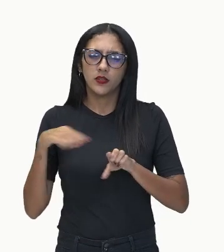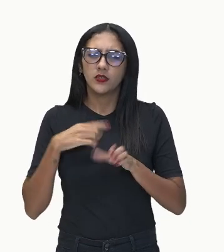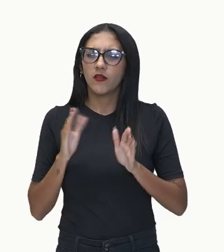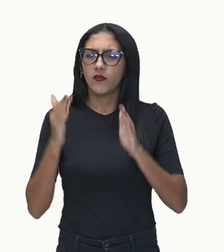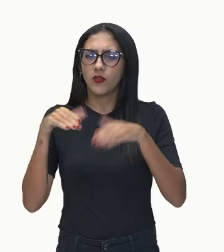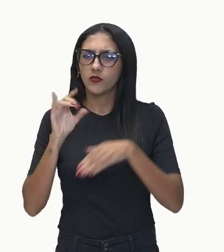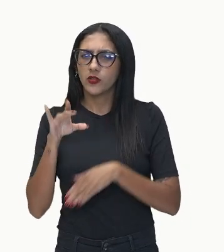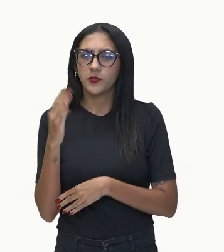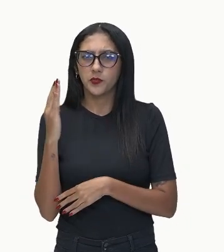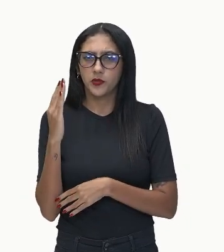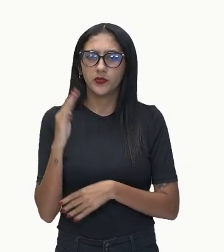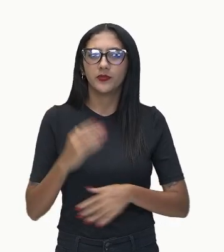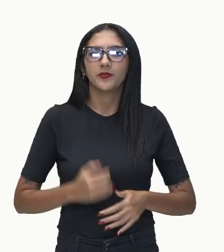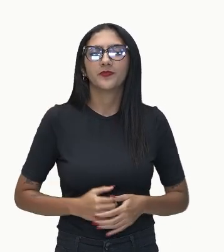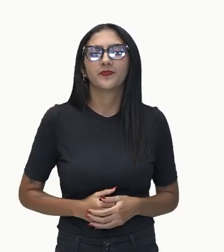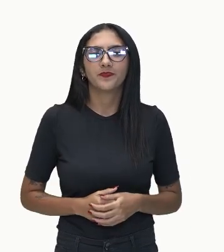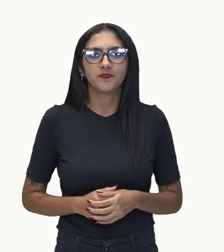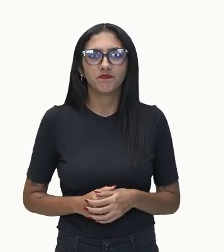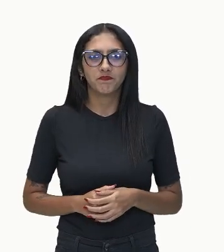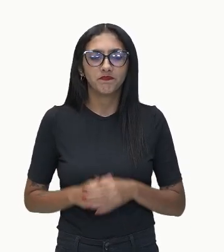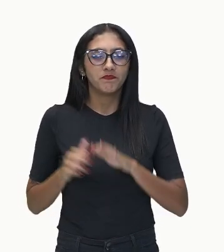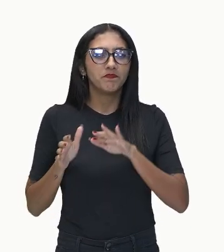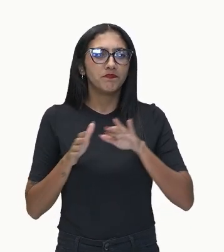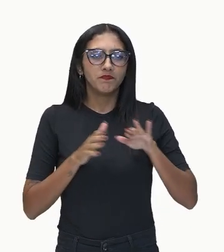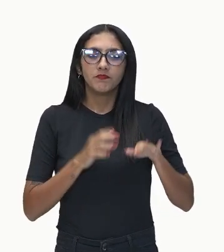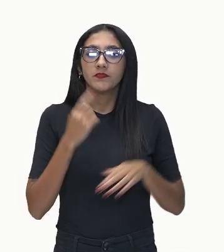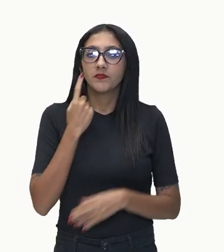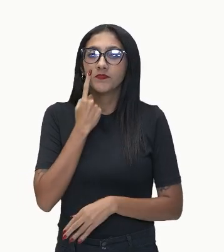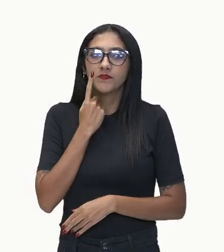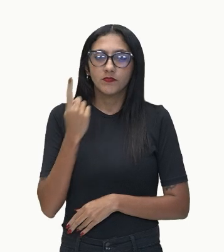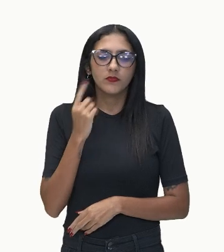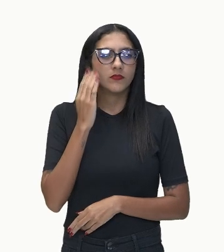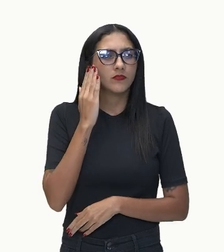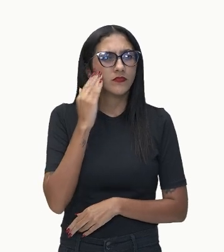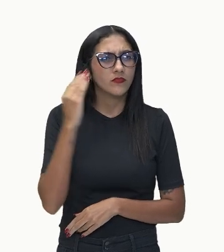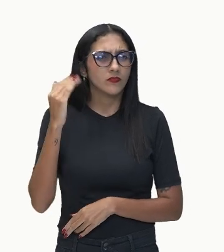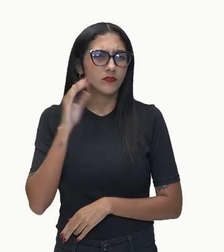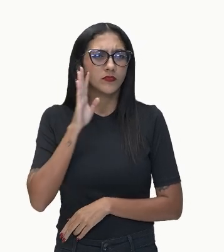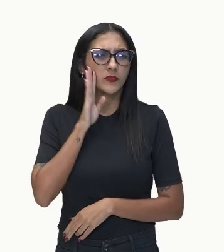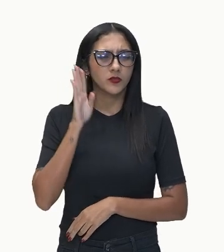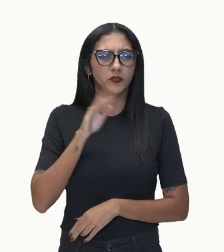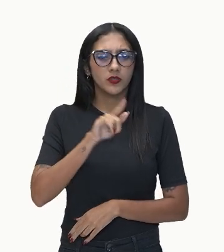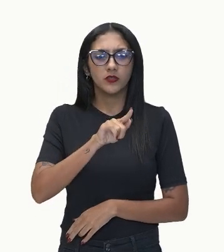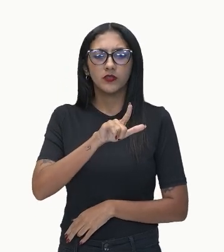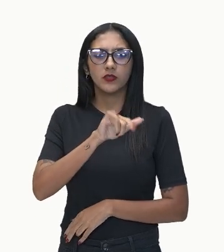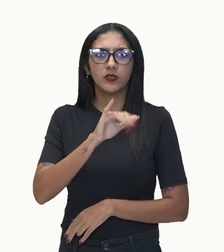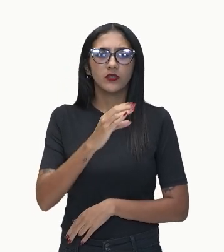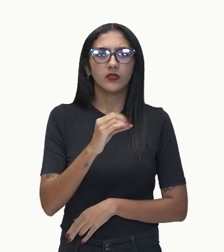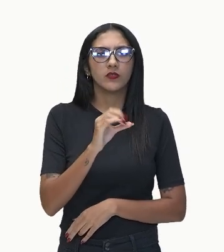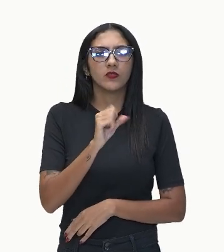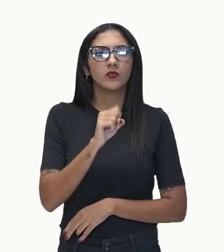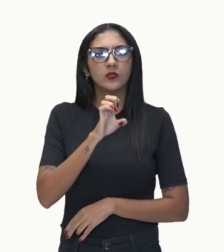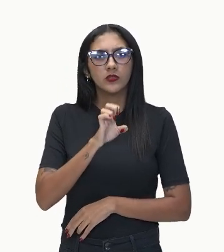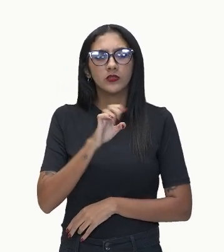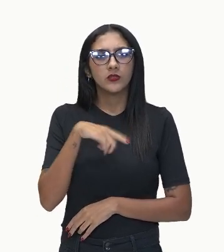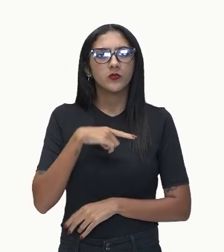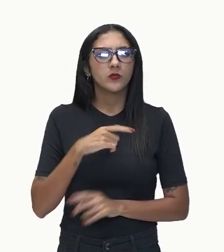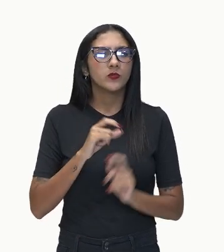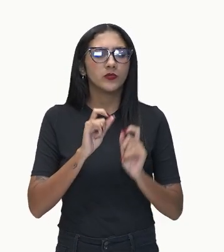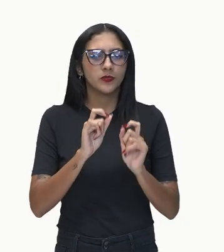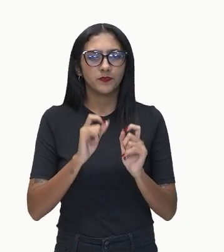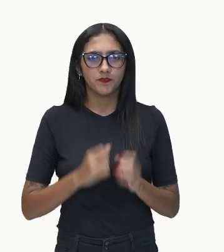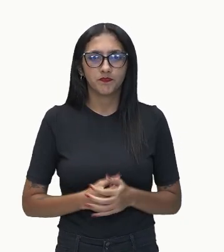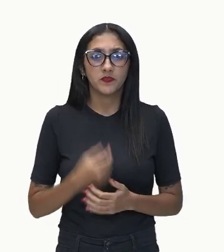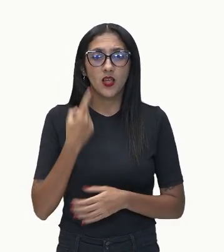E aí, os monossacarídeos mais conhecidos também são a glicose. O que é a glicose? É essa